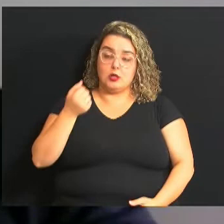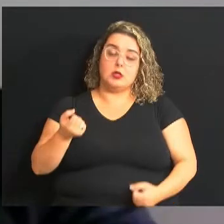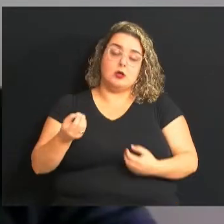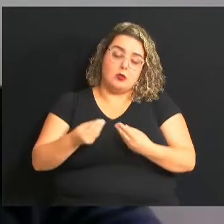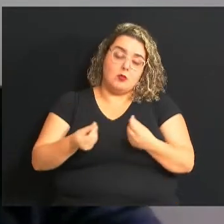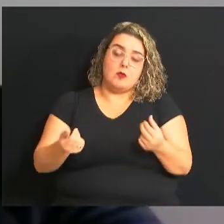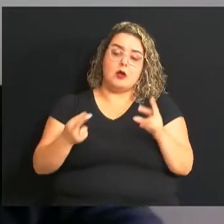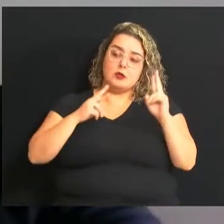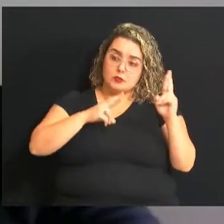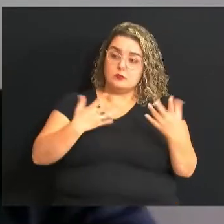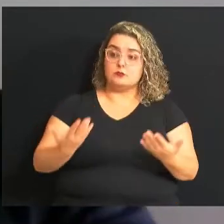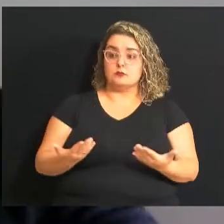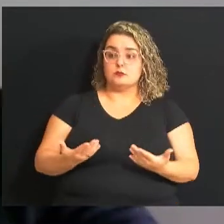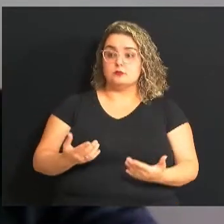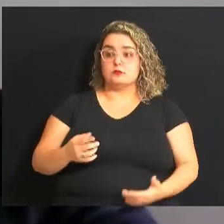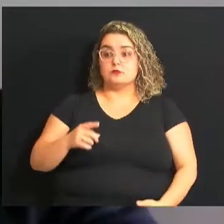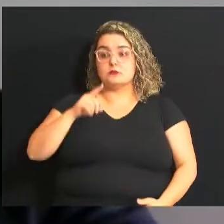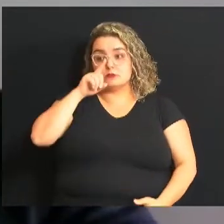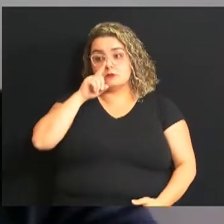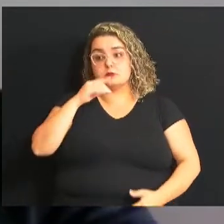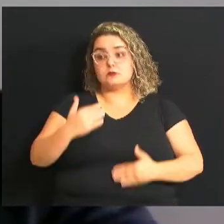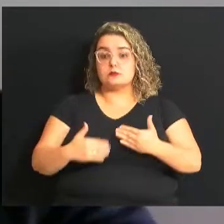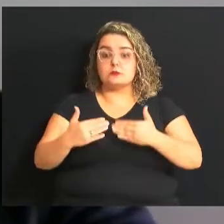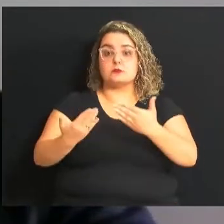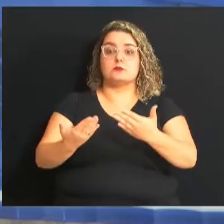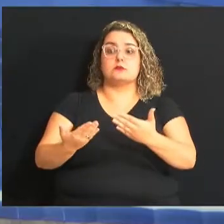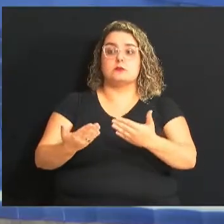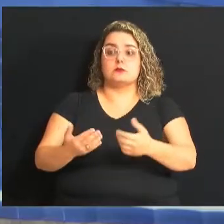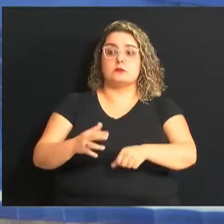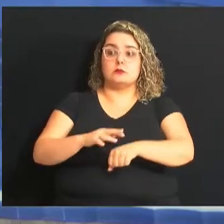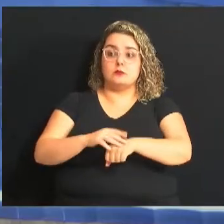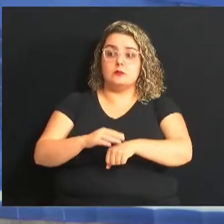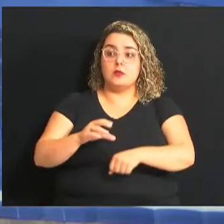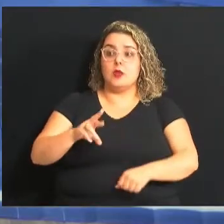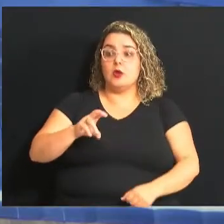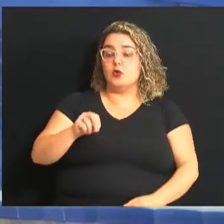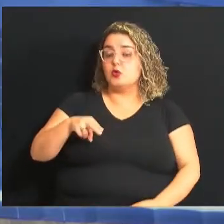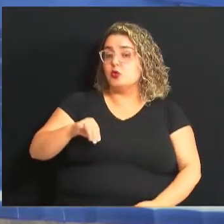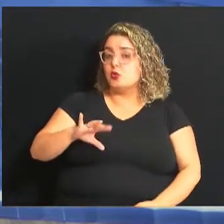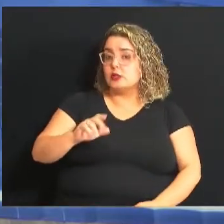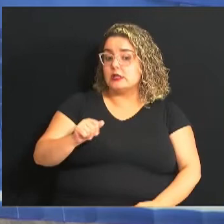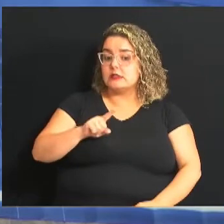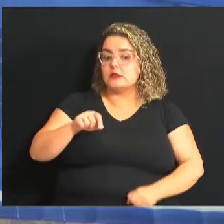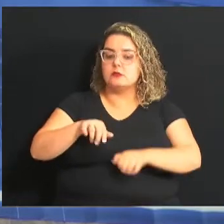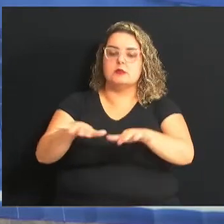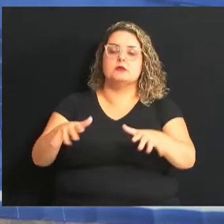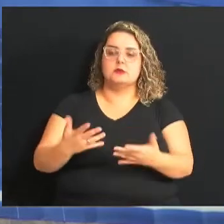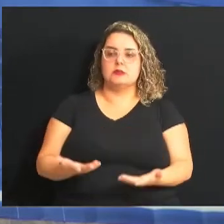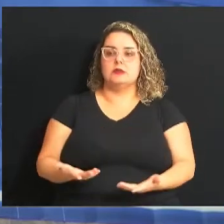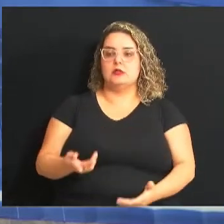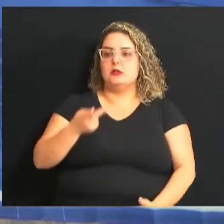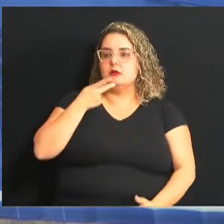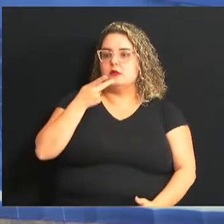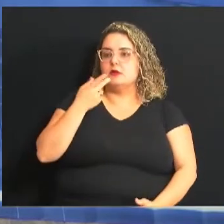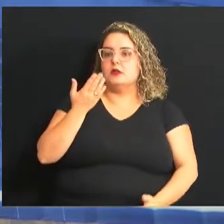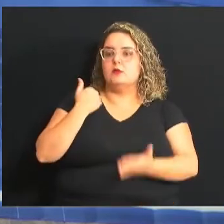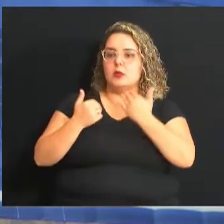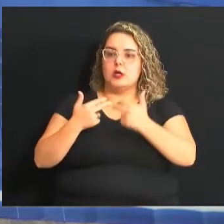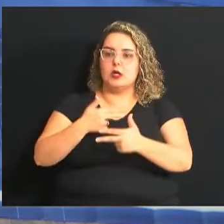de desenvolver doenças crônicas não transmissíveis. E quando a gente fala aí nesse tipo de